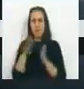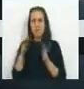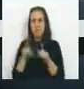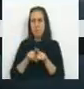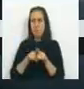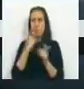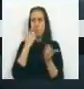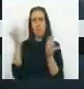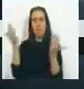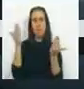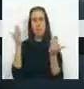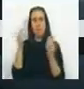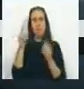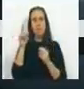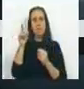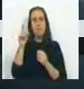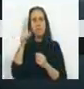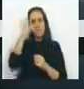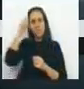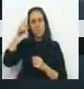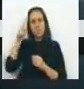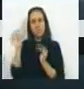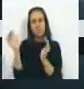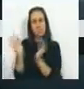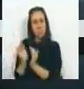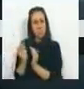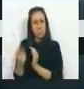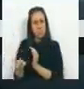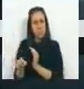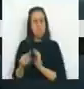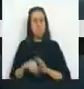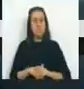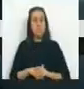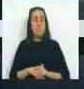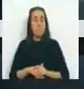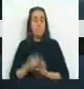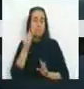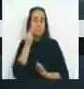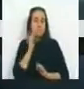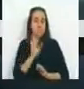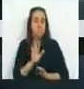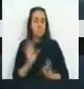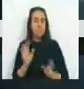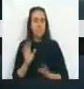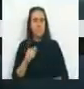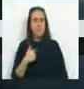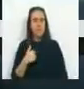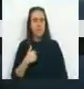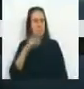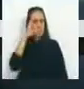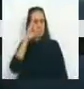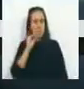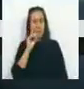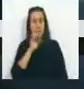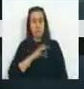que têm muito menos juízes. Mas se isto vale o que vale, eu não sei se a senhora